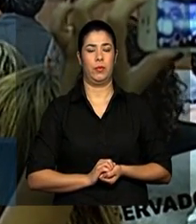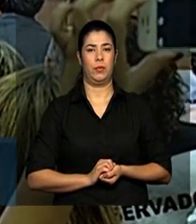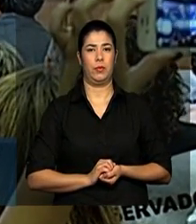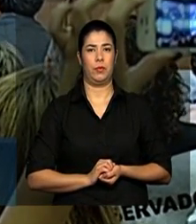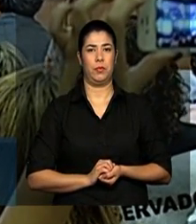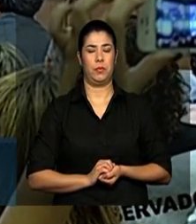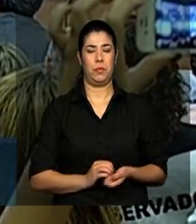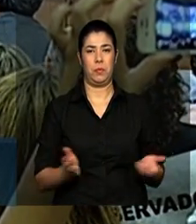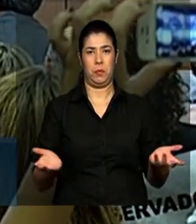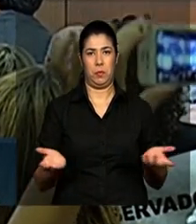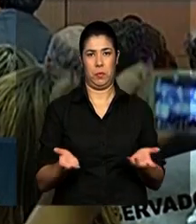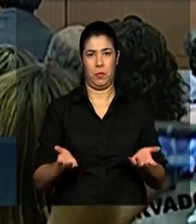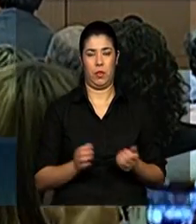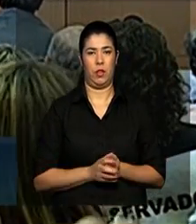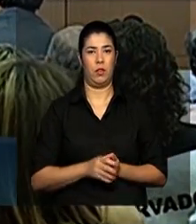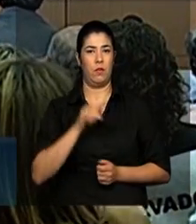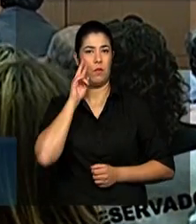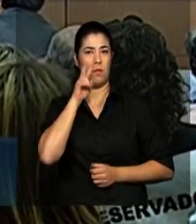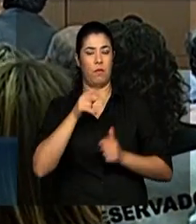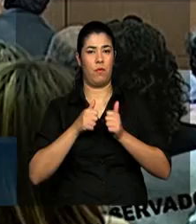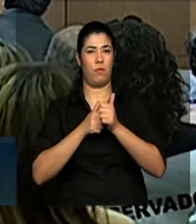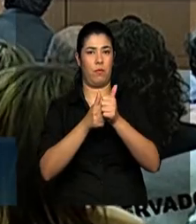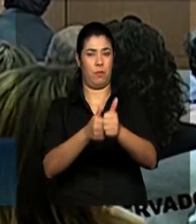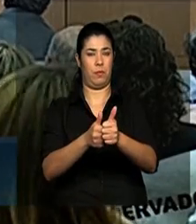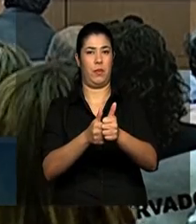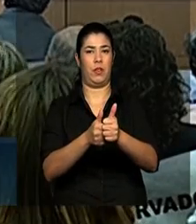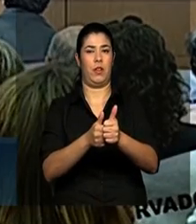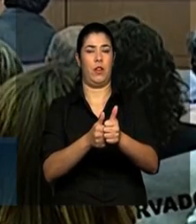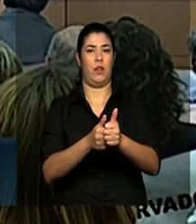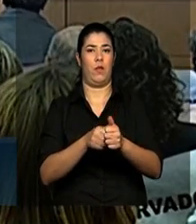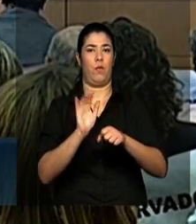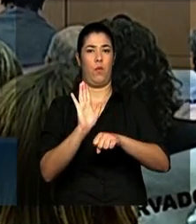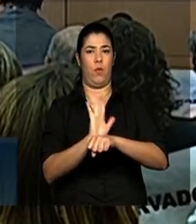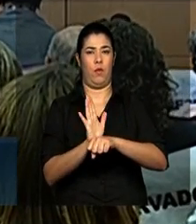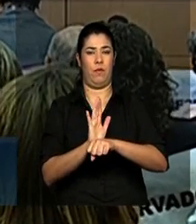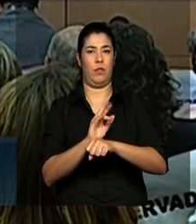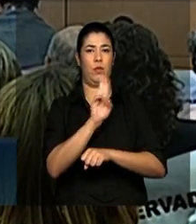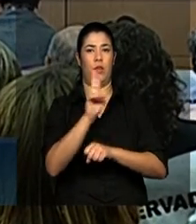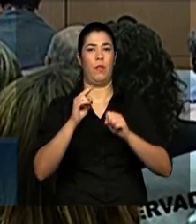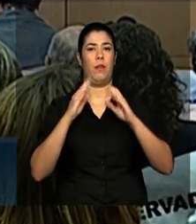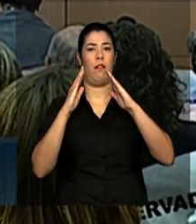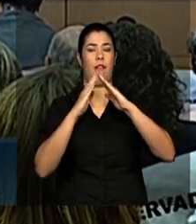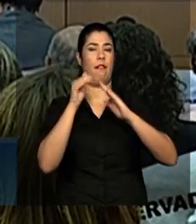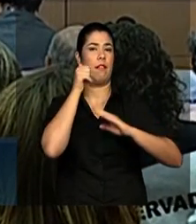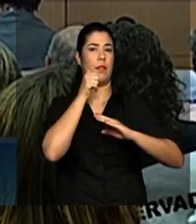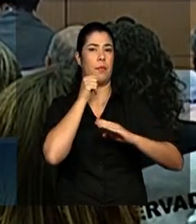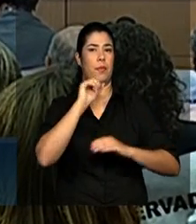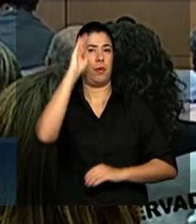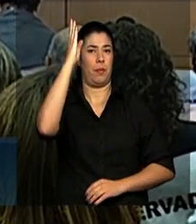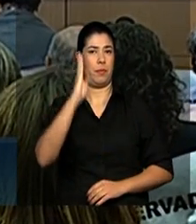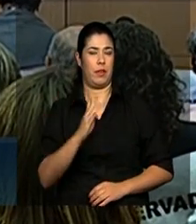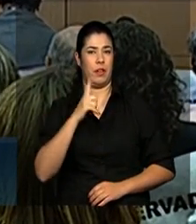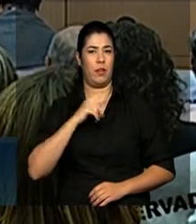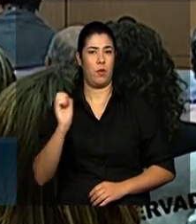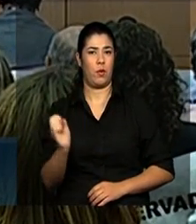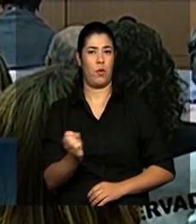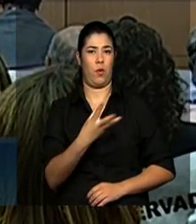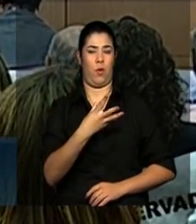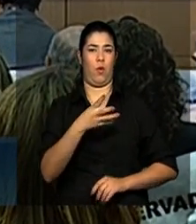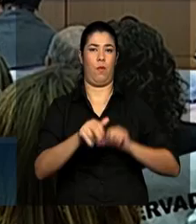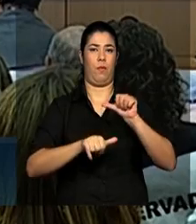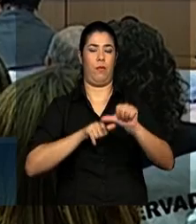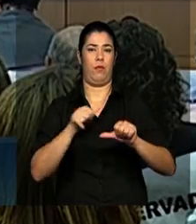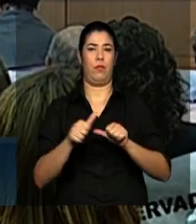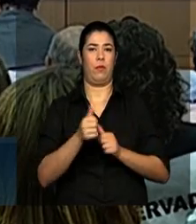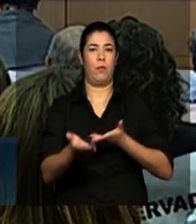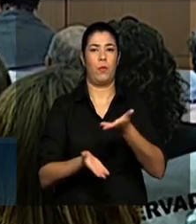Neste momento, assistiremos o vídeo A Casa da Mulher Brasileira, uma inovação no atendimento humanizado